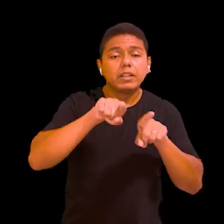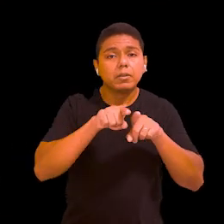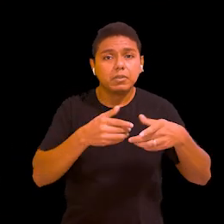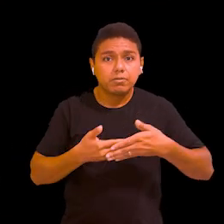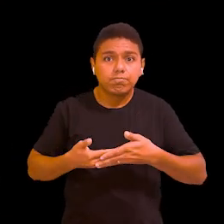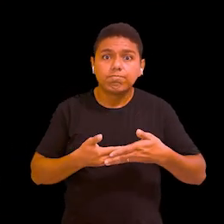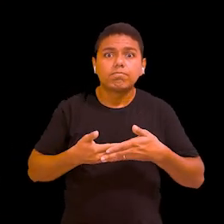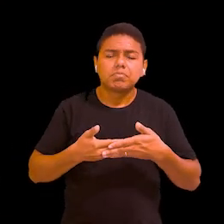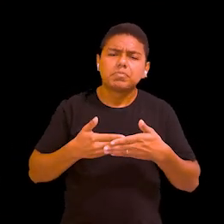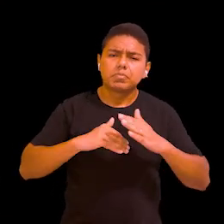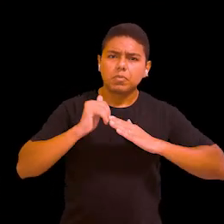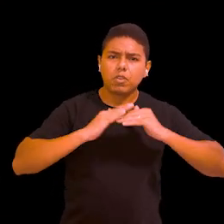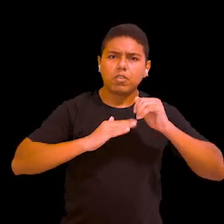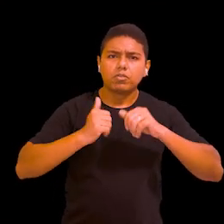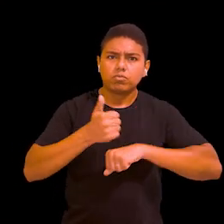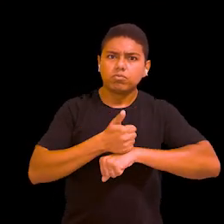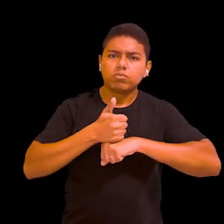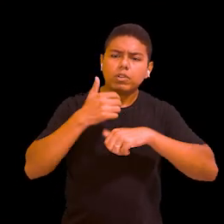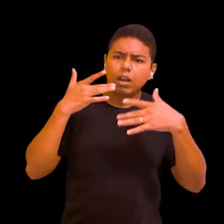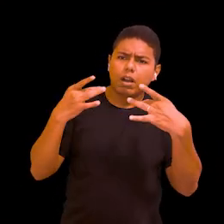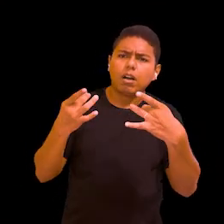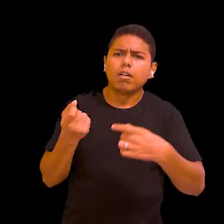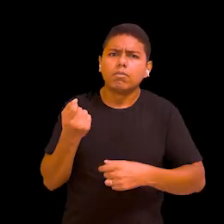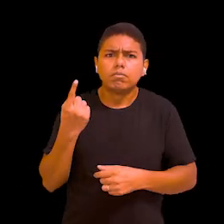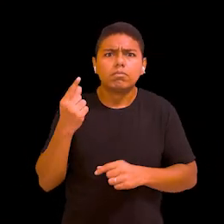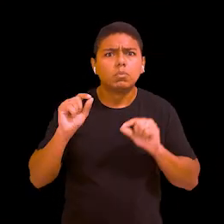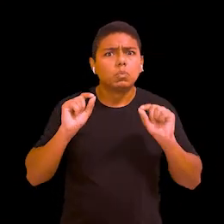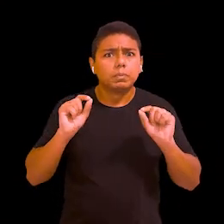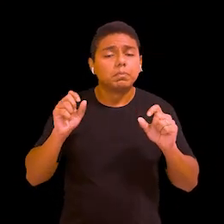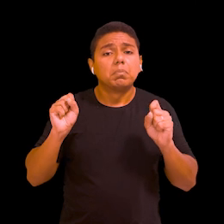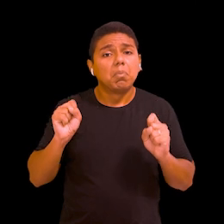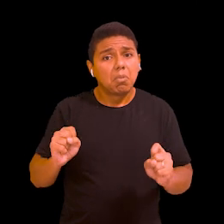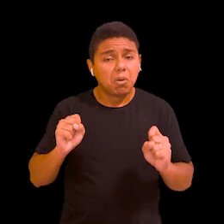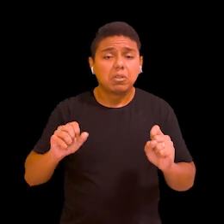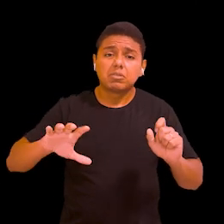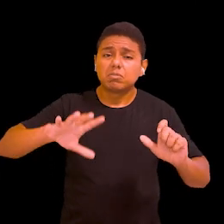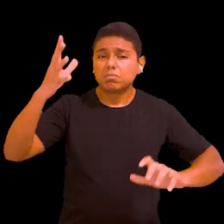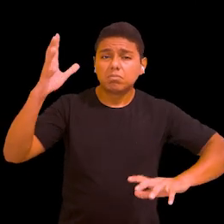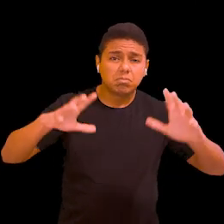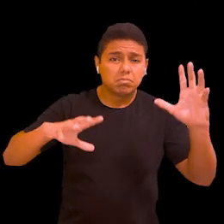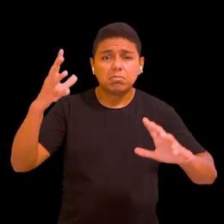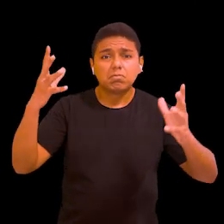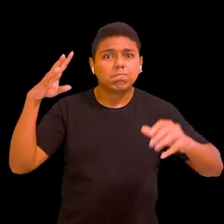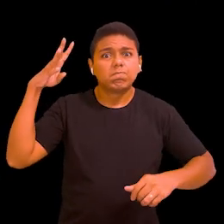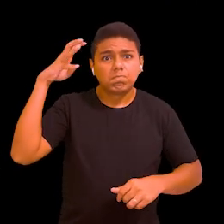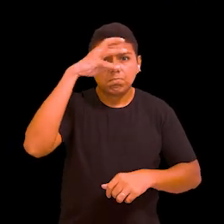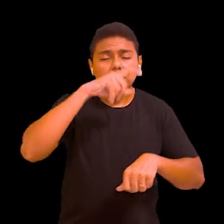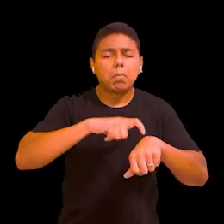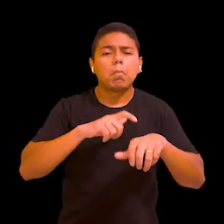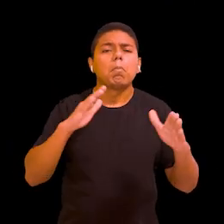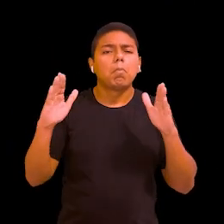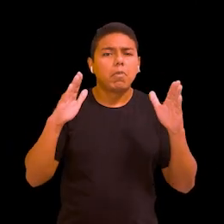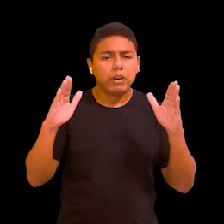a atenção dos profissionais quanto à possibilidade de ocorrência de intercorrências e complicações